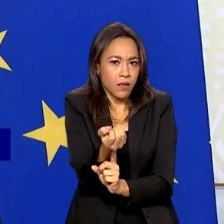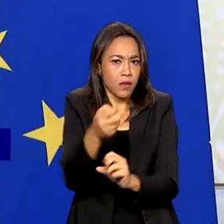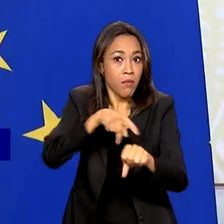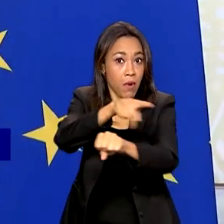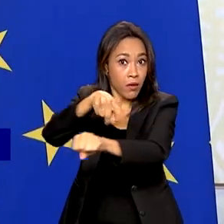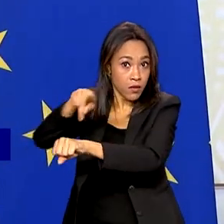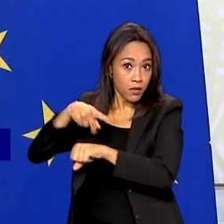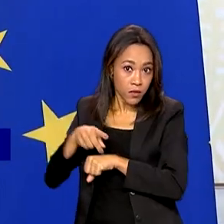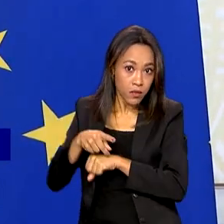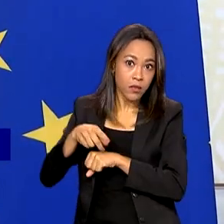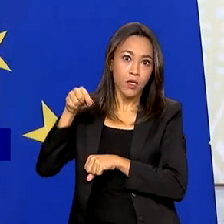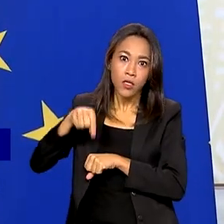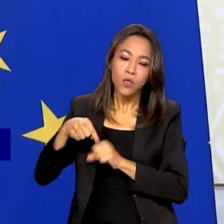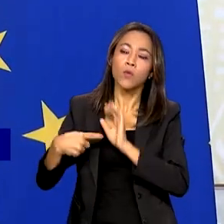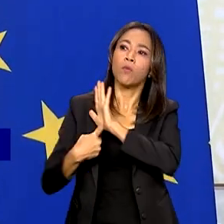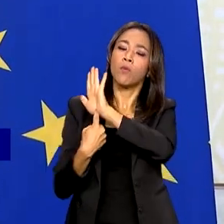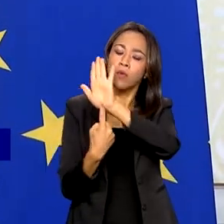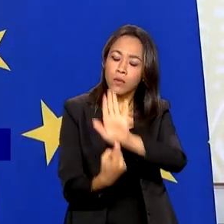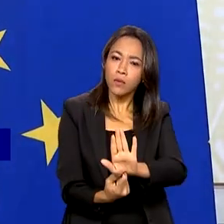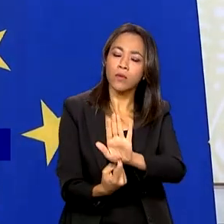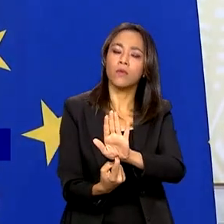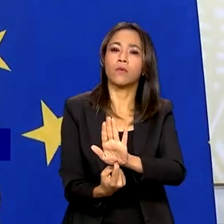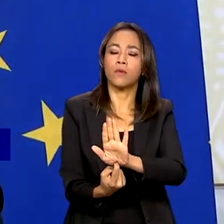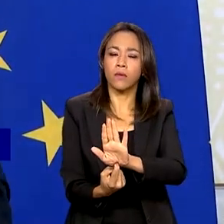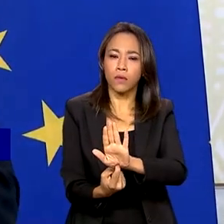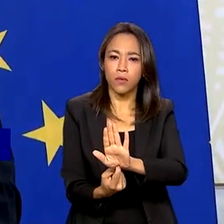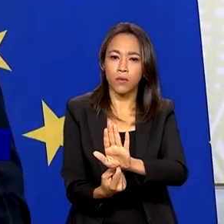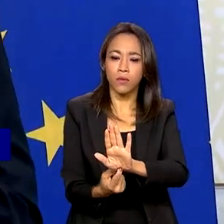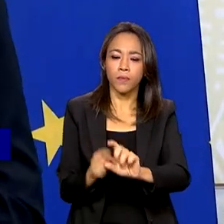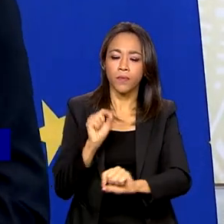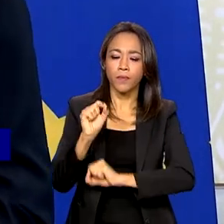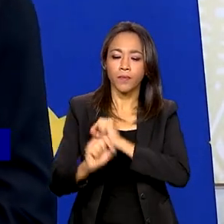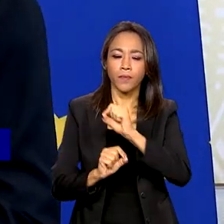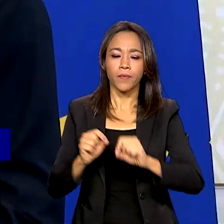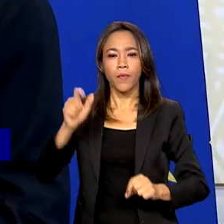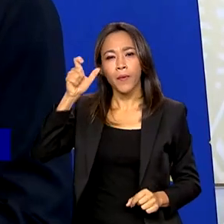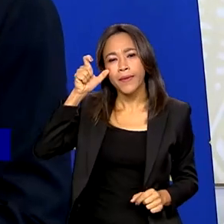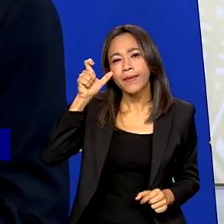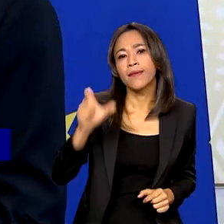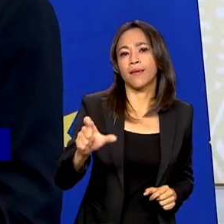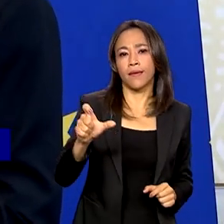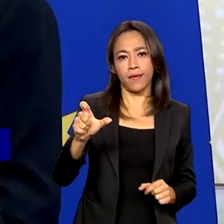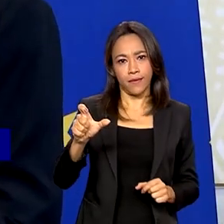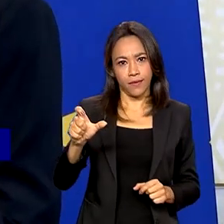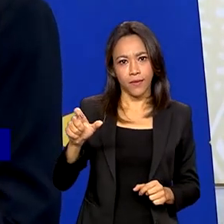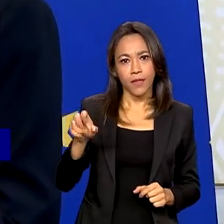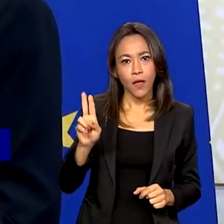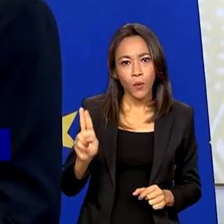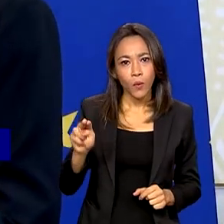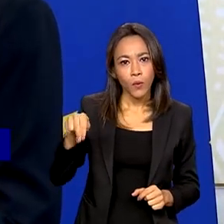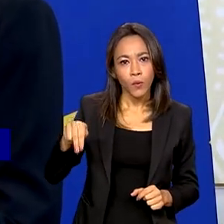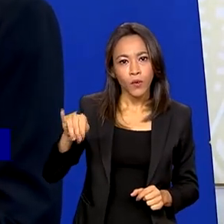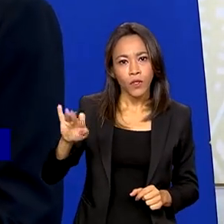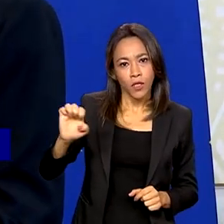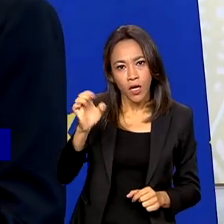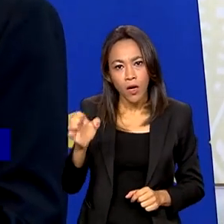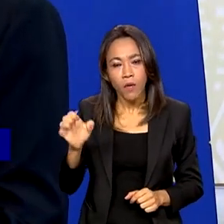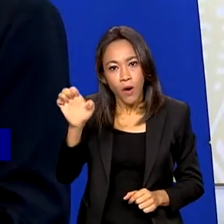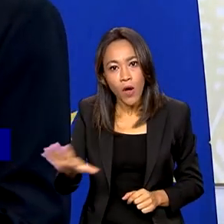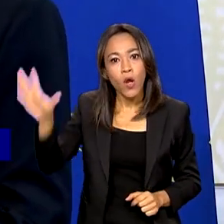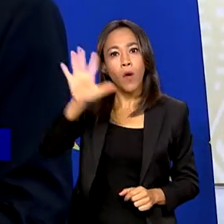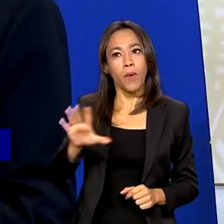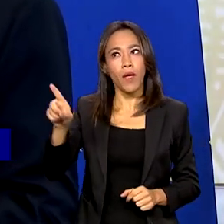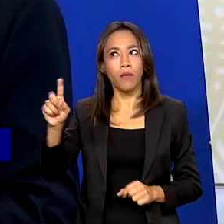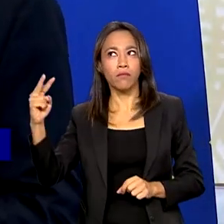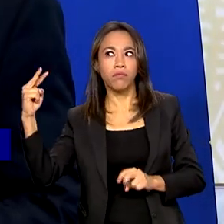demonstrou de forma inequívoca o interesse da União Europeia voltar os